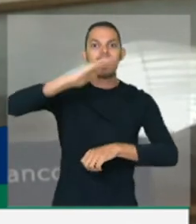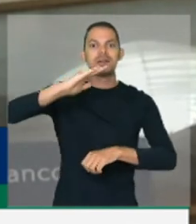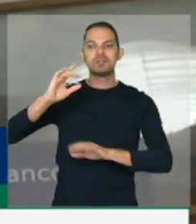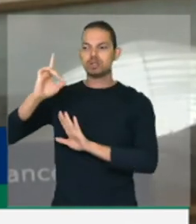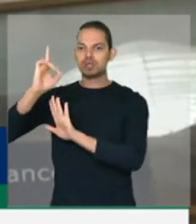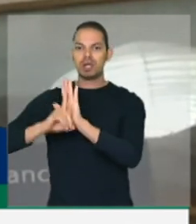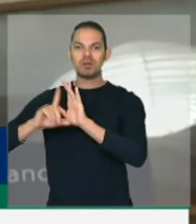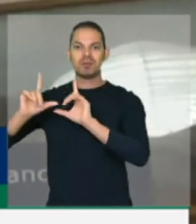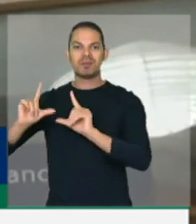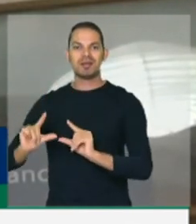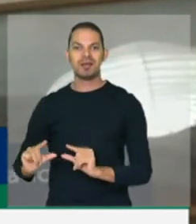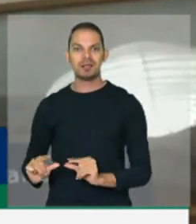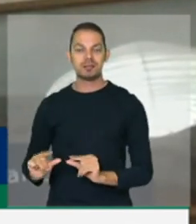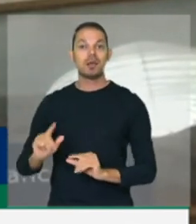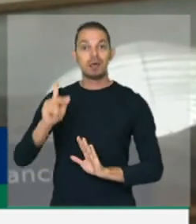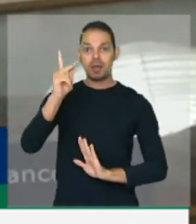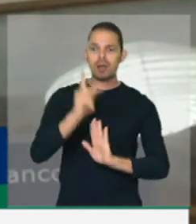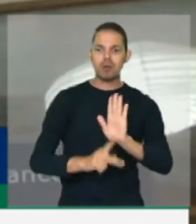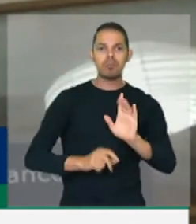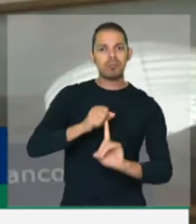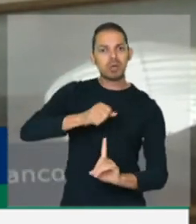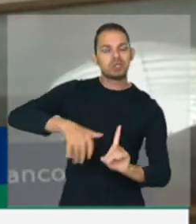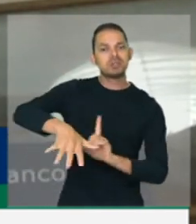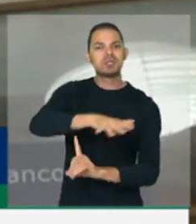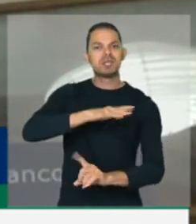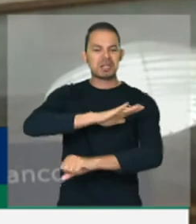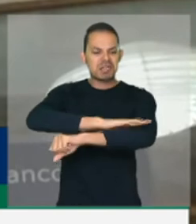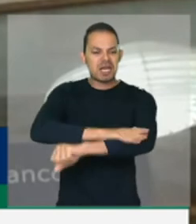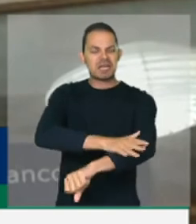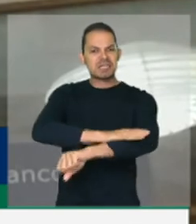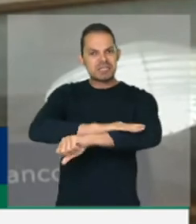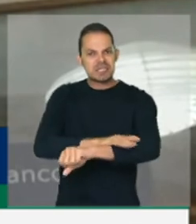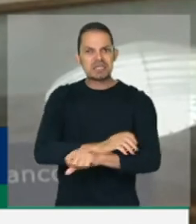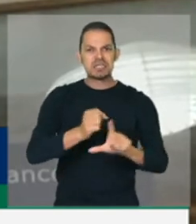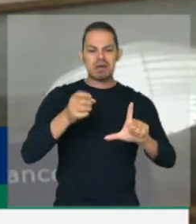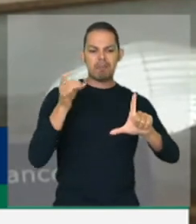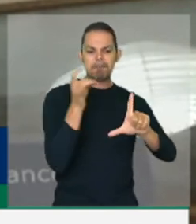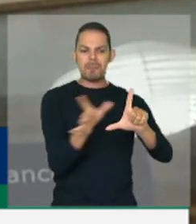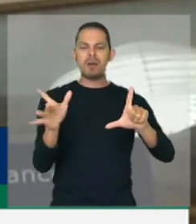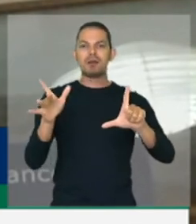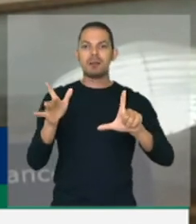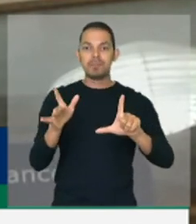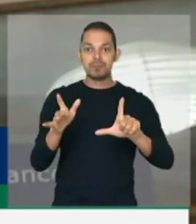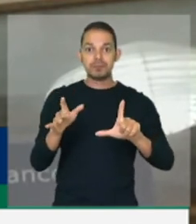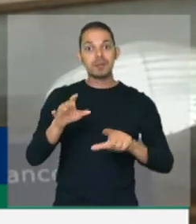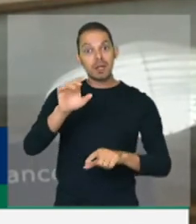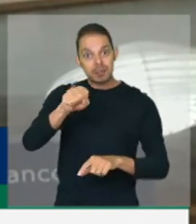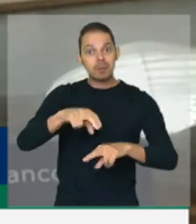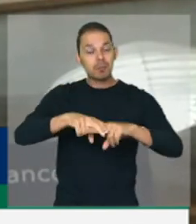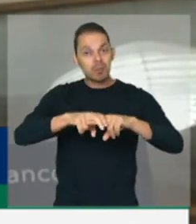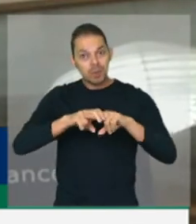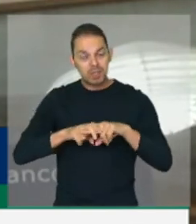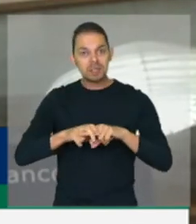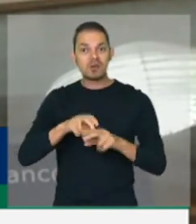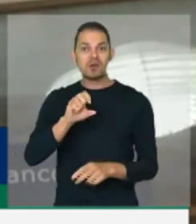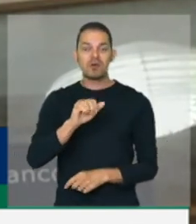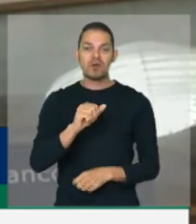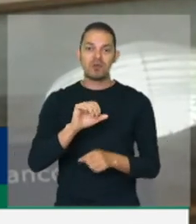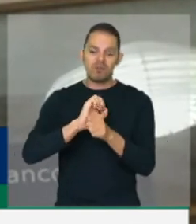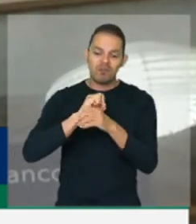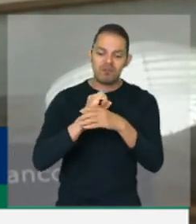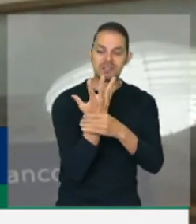direitos. Este é um projeto de sociedade racista, homofóbico, e sim, por isso, dito fascista, porque é